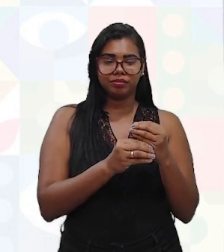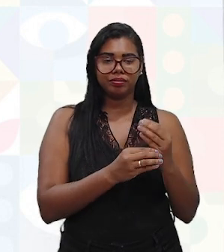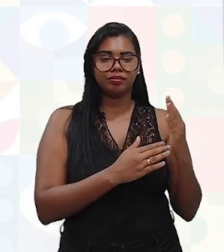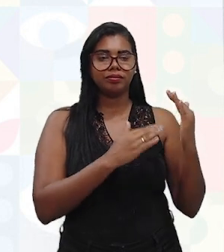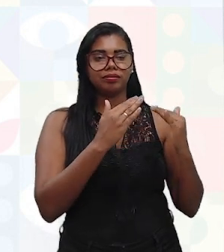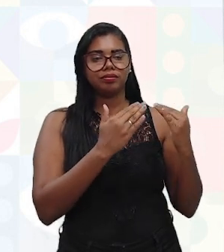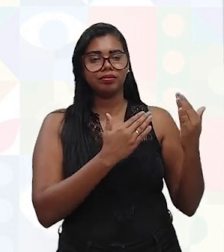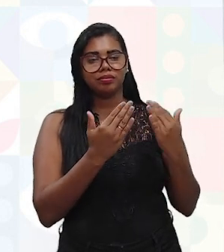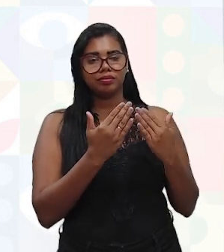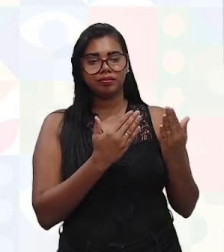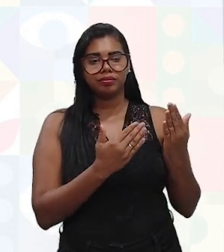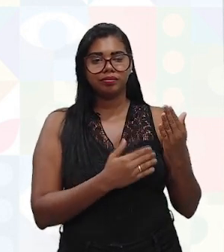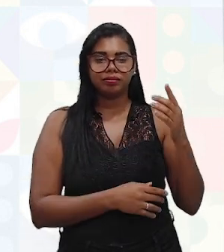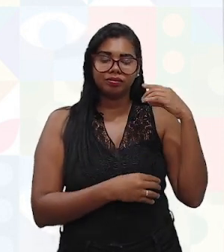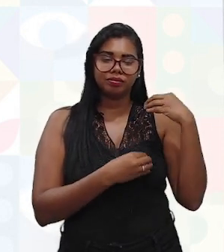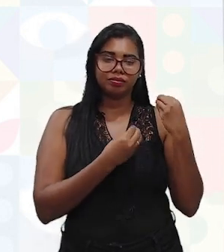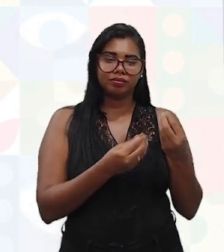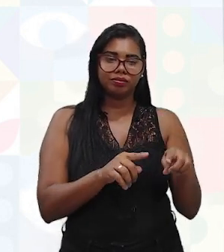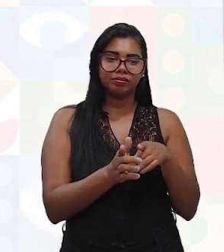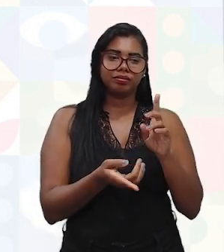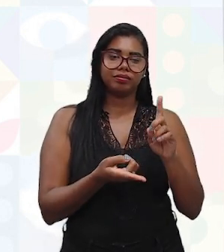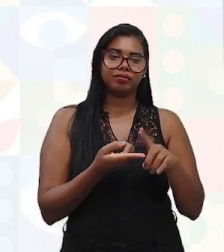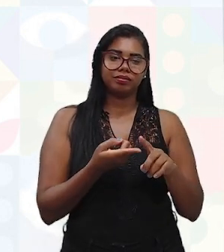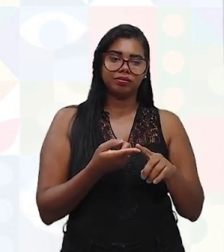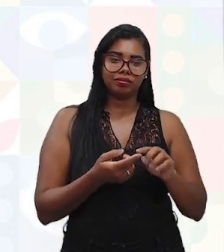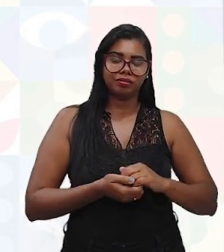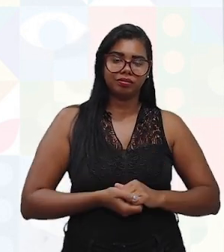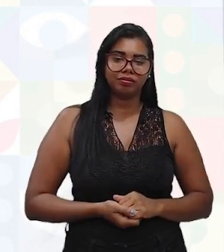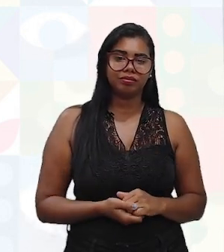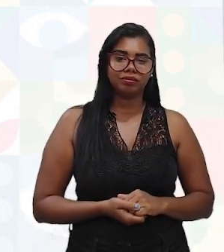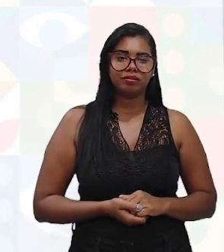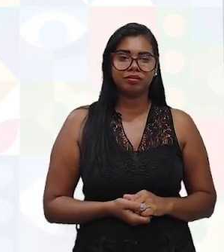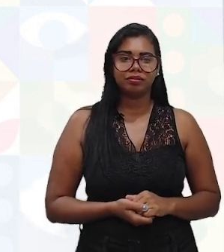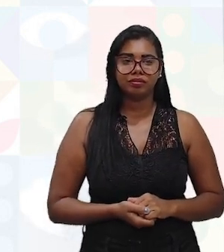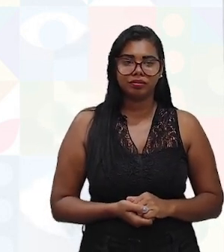com entregas diárias em quantidades menores.